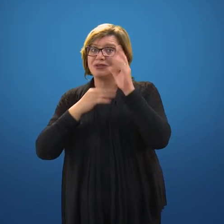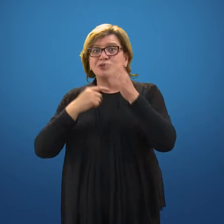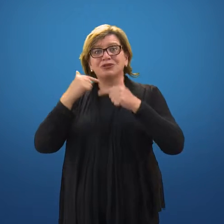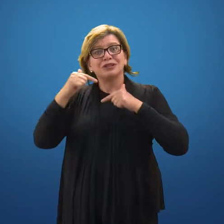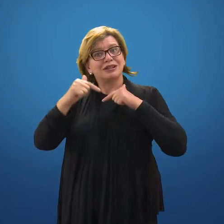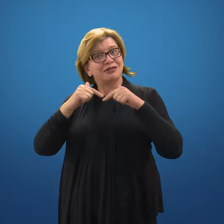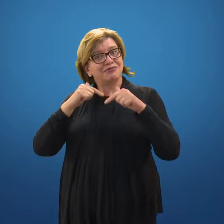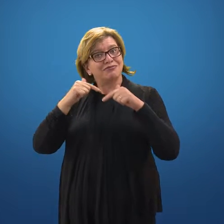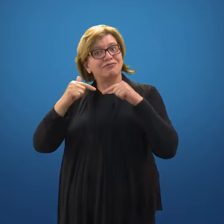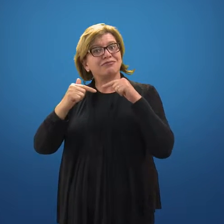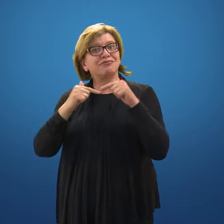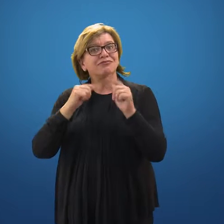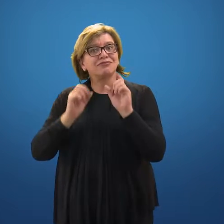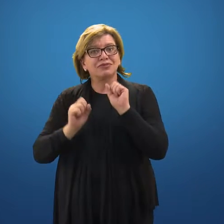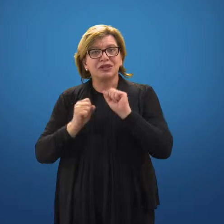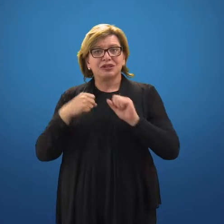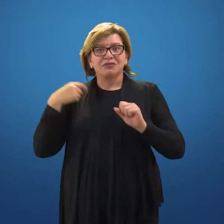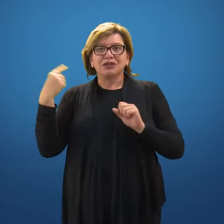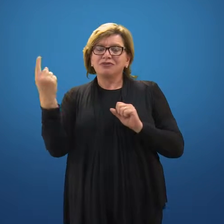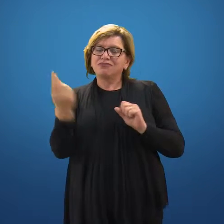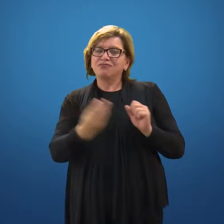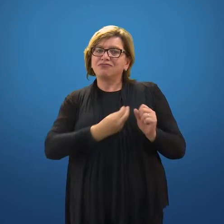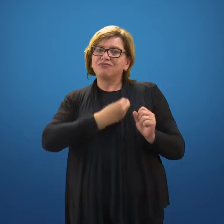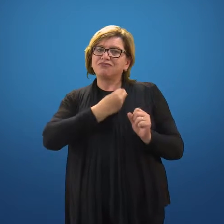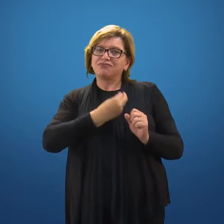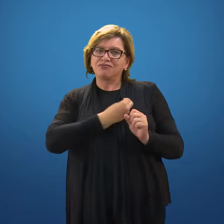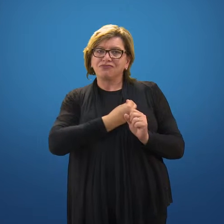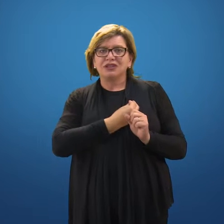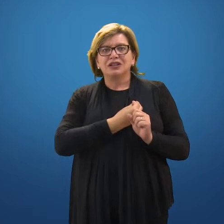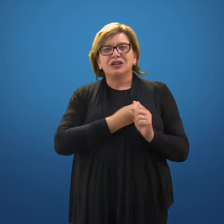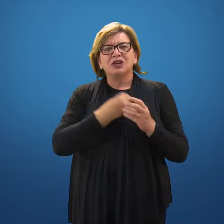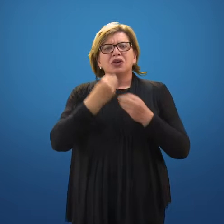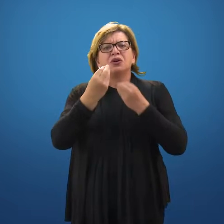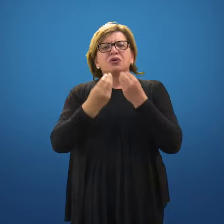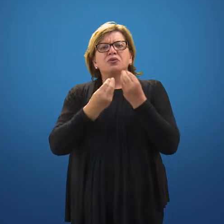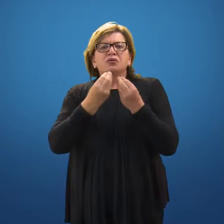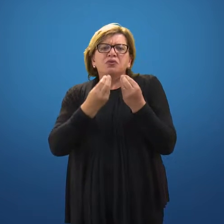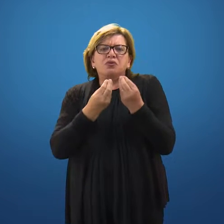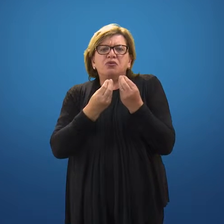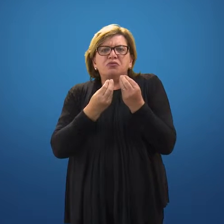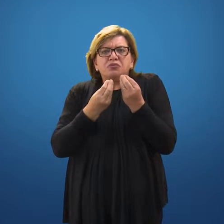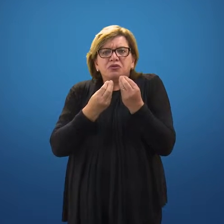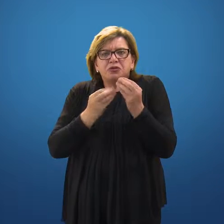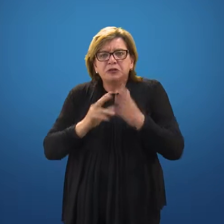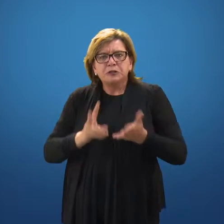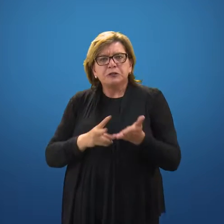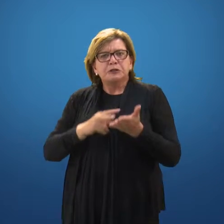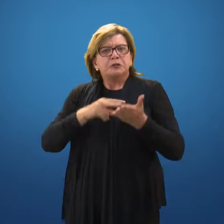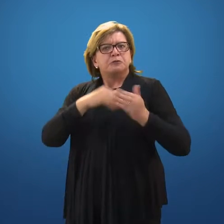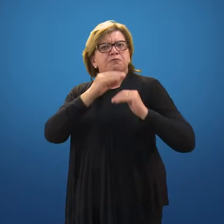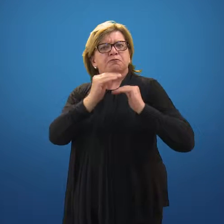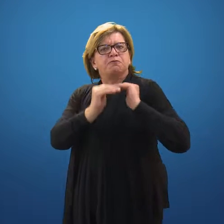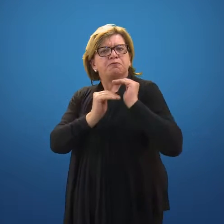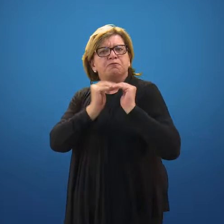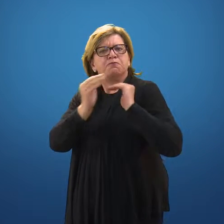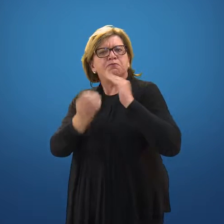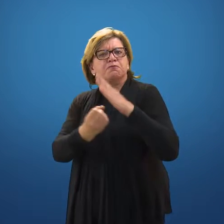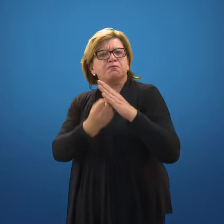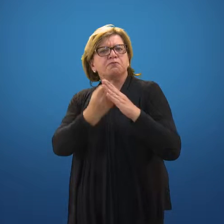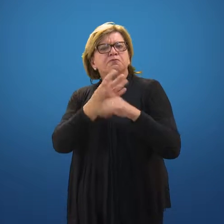dos produtos necessários à nossa sobrevivência. E como que se deu essa consolidação da sociedade